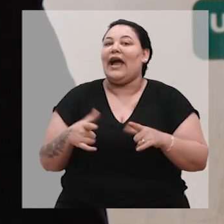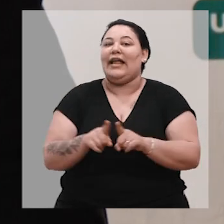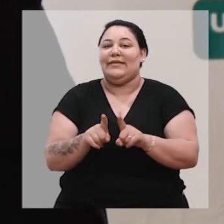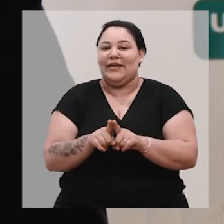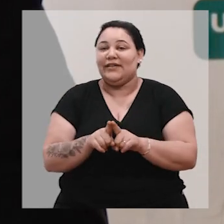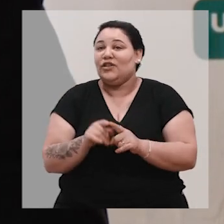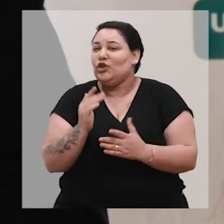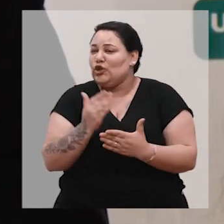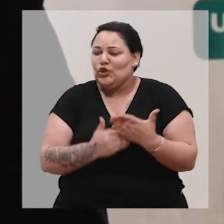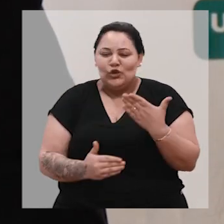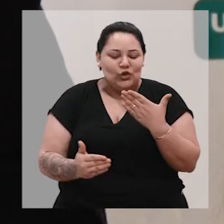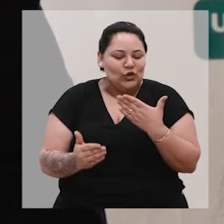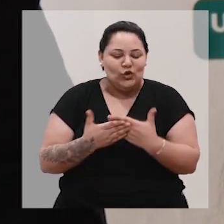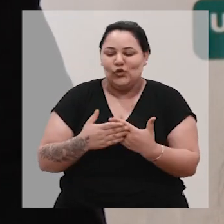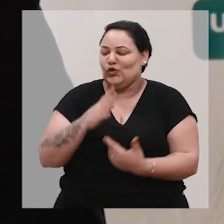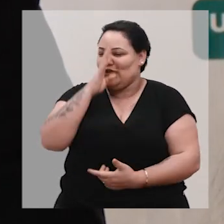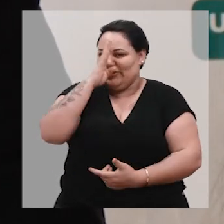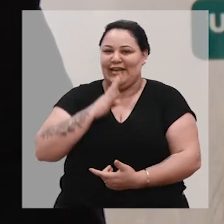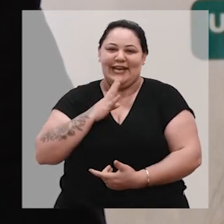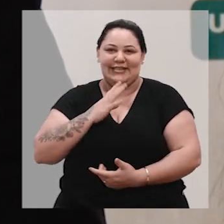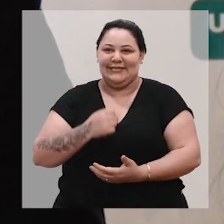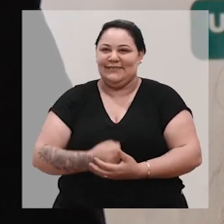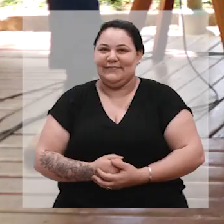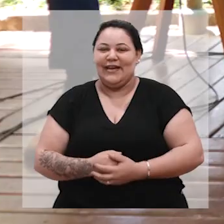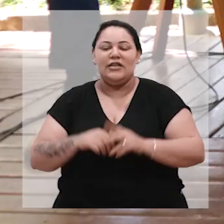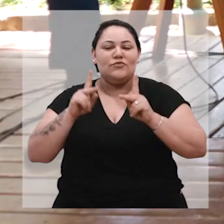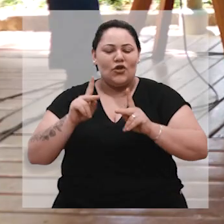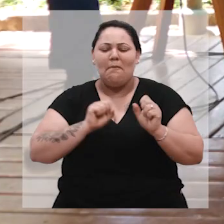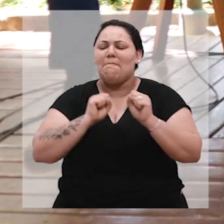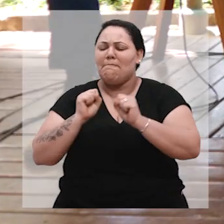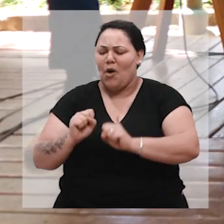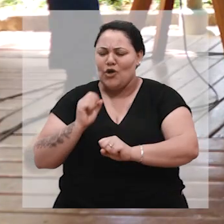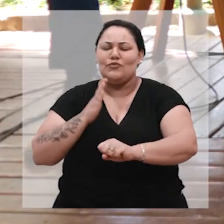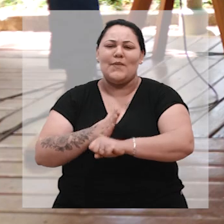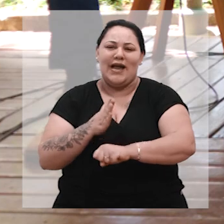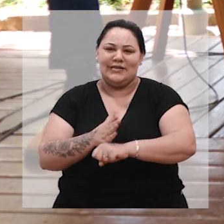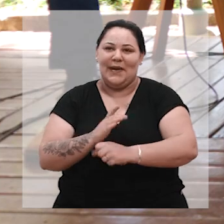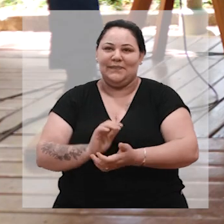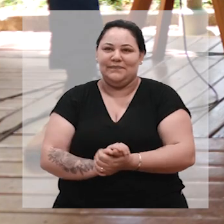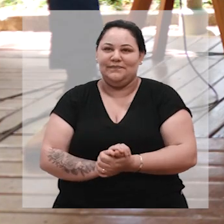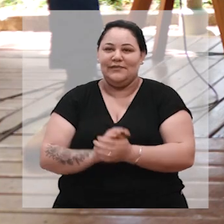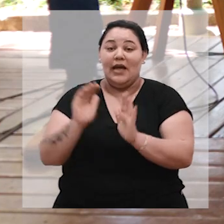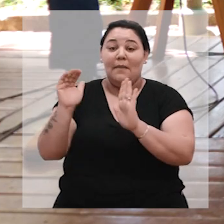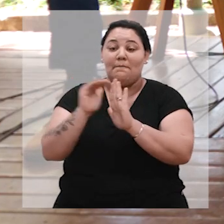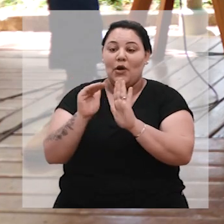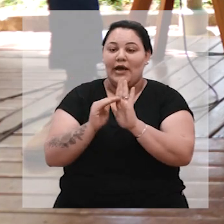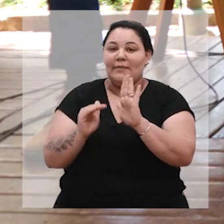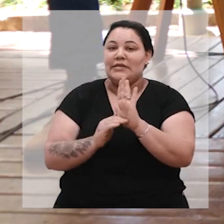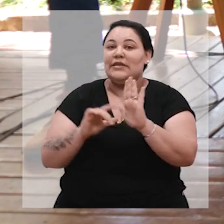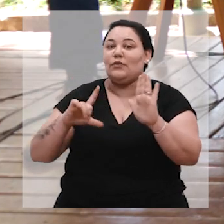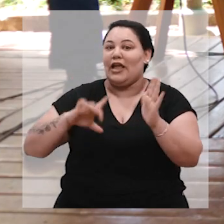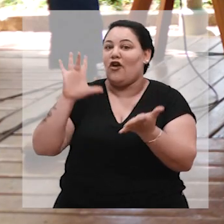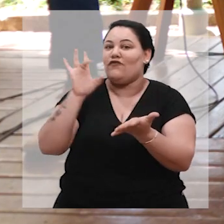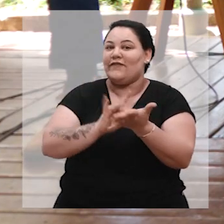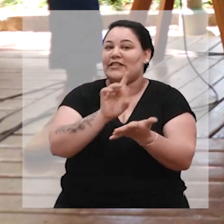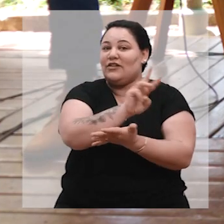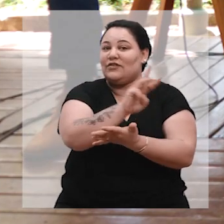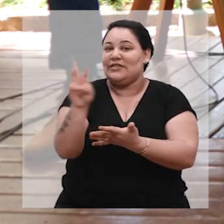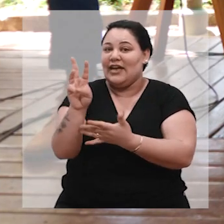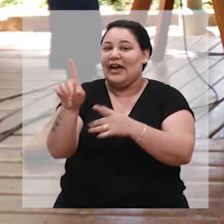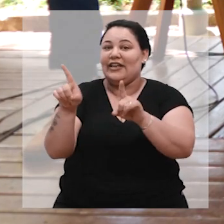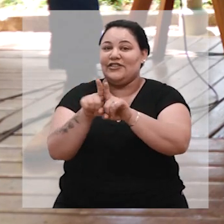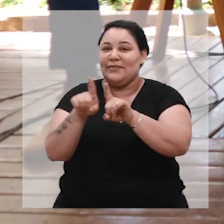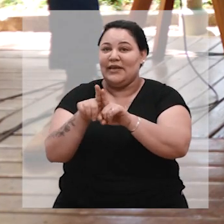que tudo de graça para o pessoal participar. E a programação tá no site,